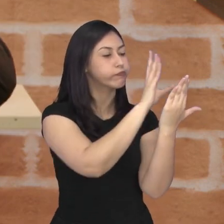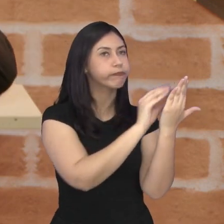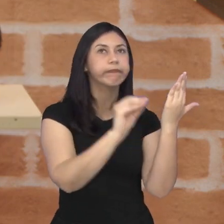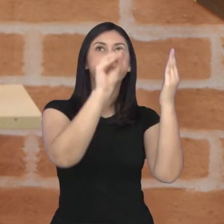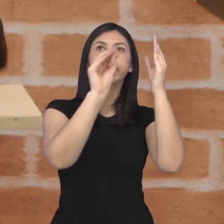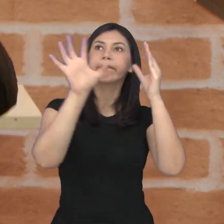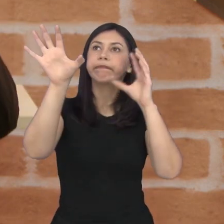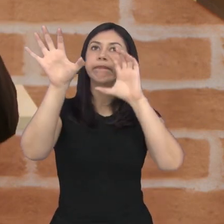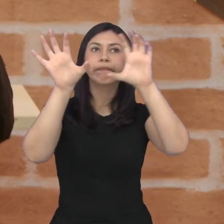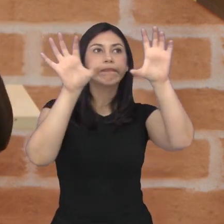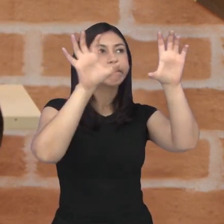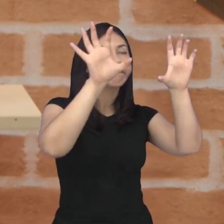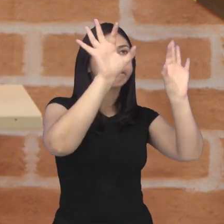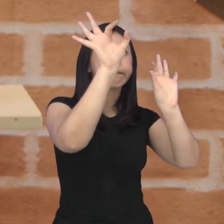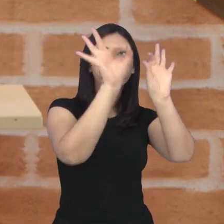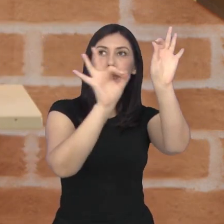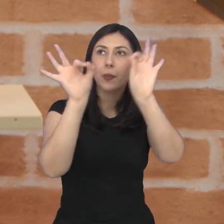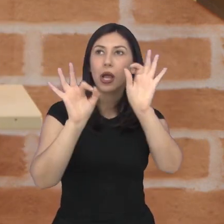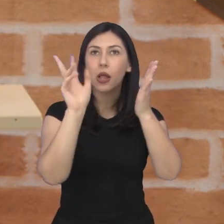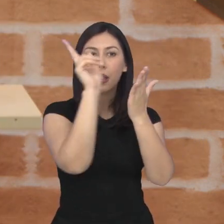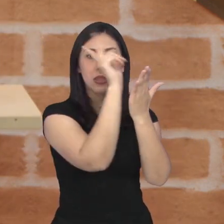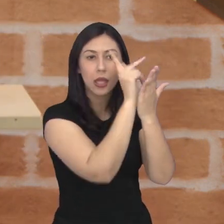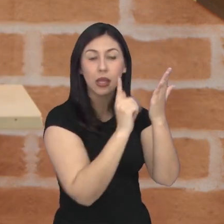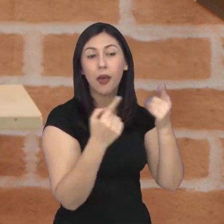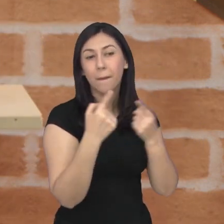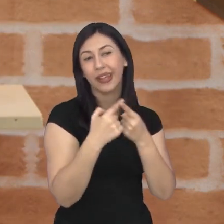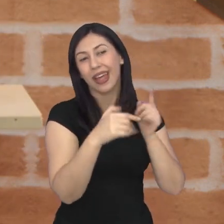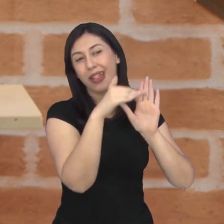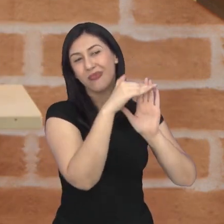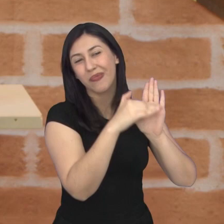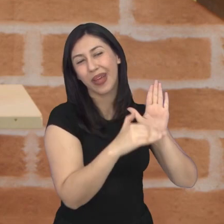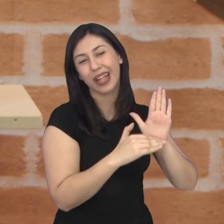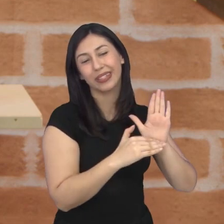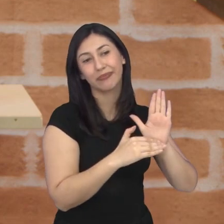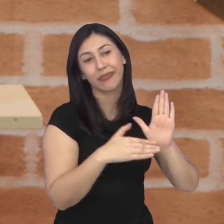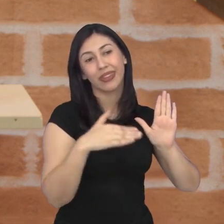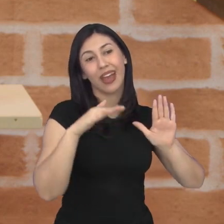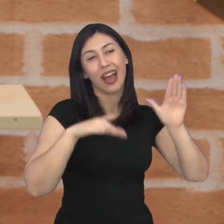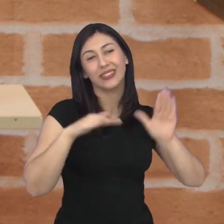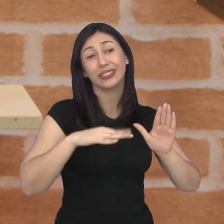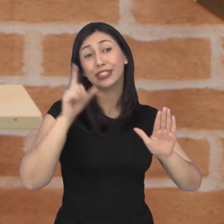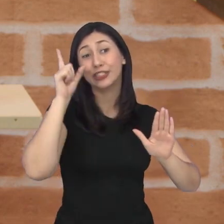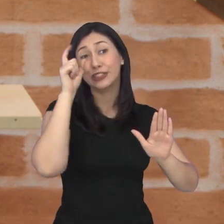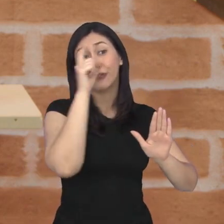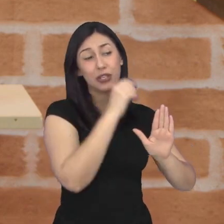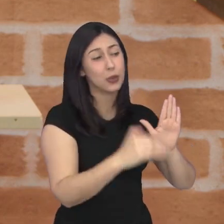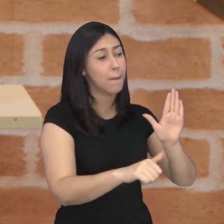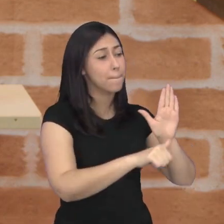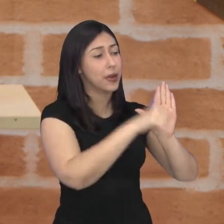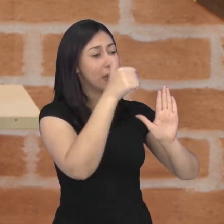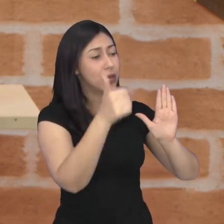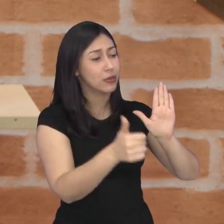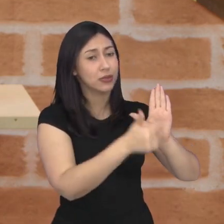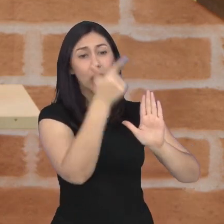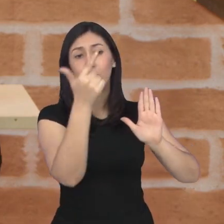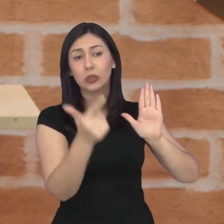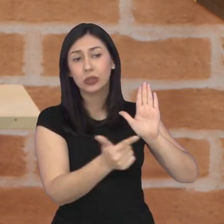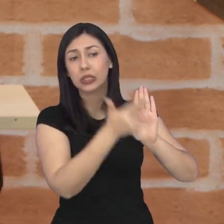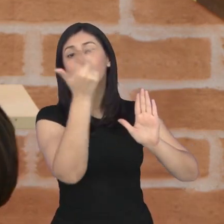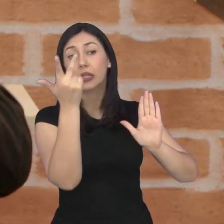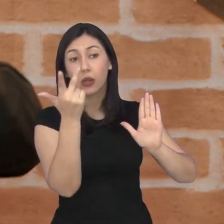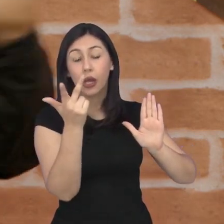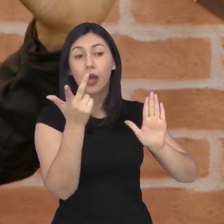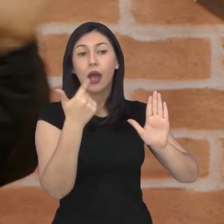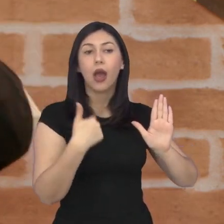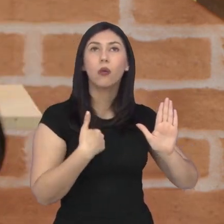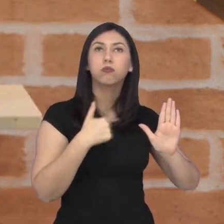aquele desenho por nuvens, né? Porque a lista, né, a tabela, ela, às vezes tem que fazer um depois do outro, é difícil pular,